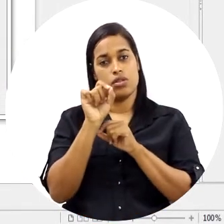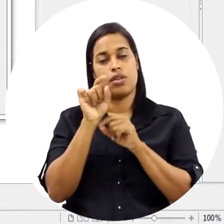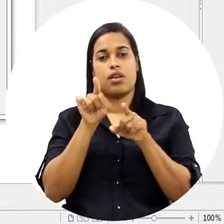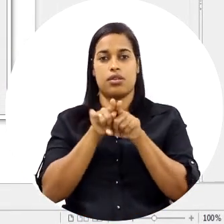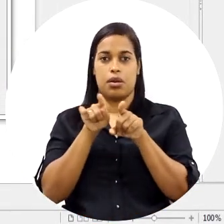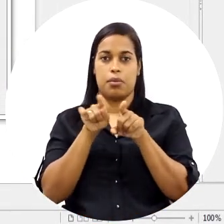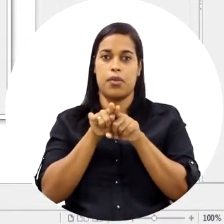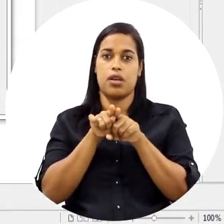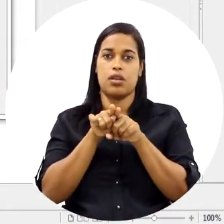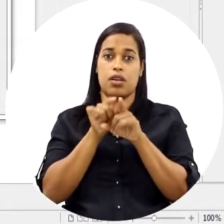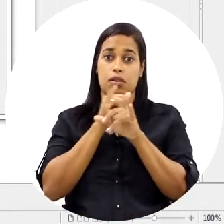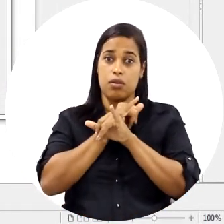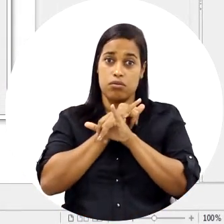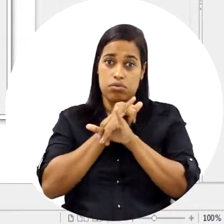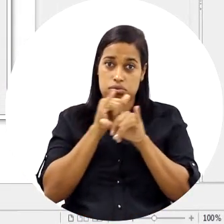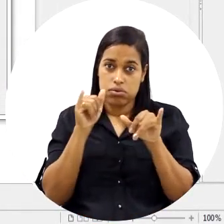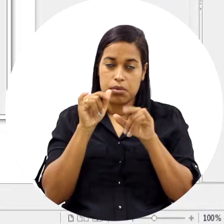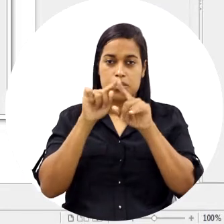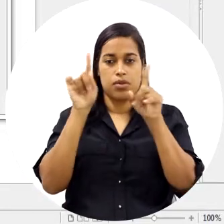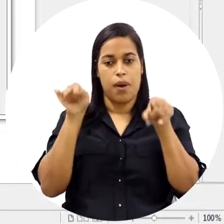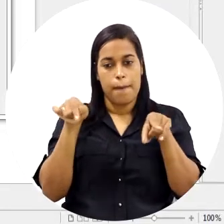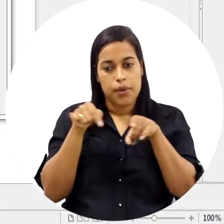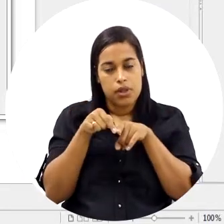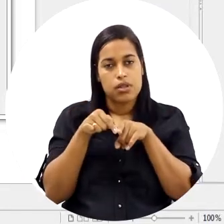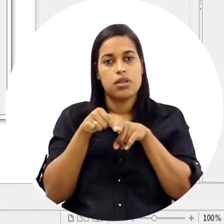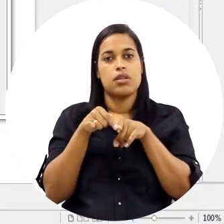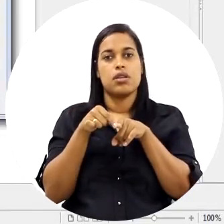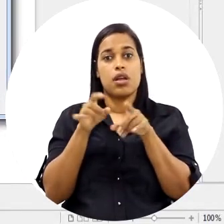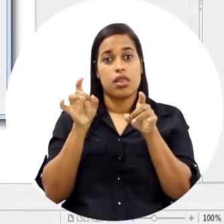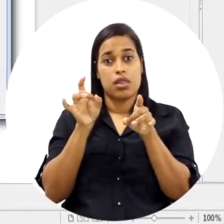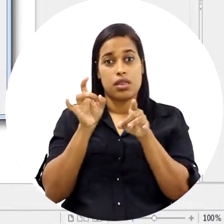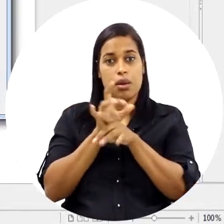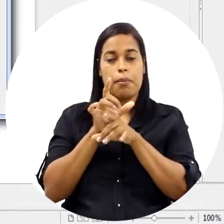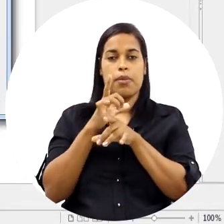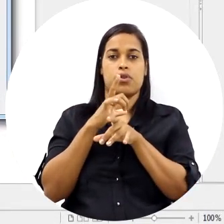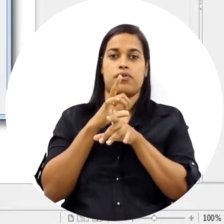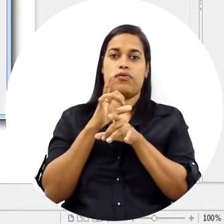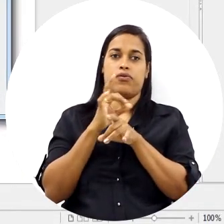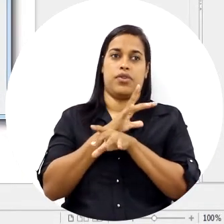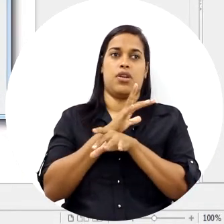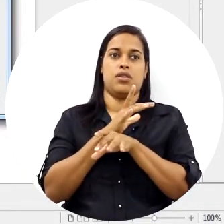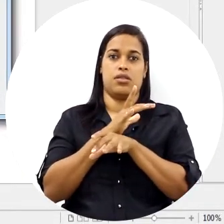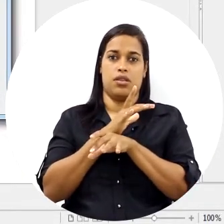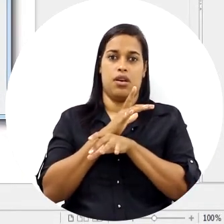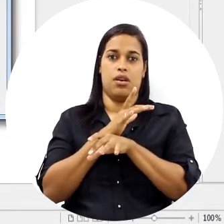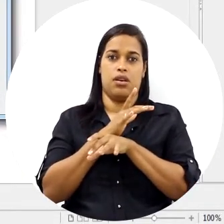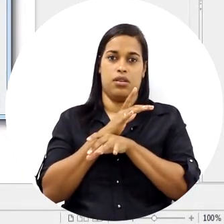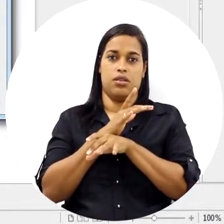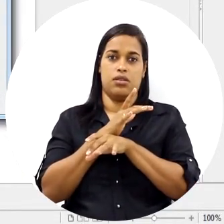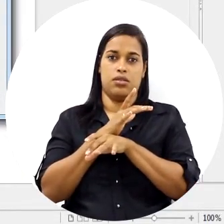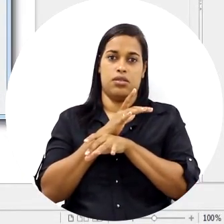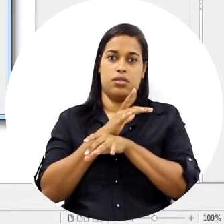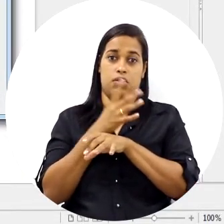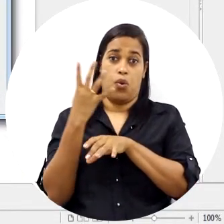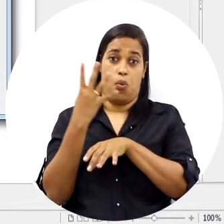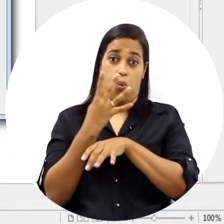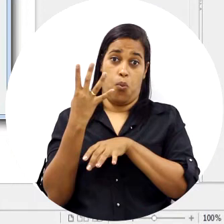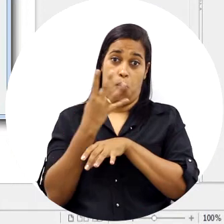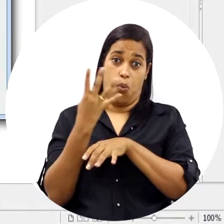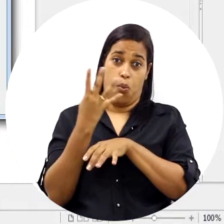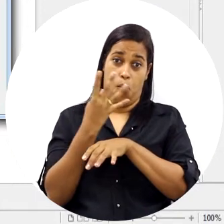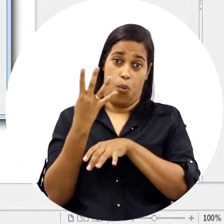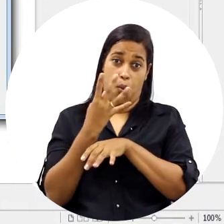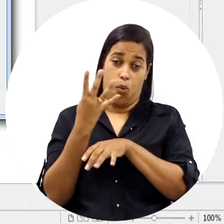selecionei aqui a fonte de dados, que é uma planilha, e depois o botão concluir. Então, estamos aqui no quarto passo